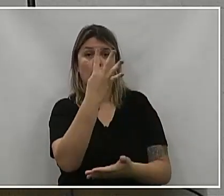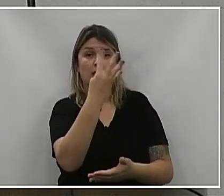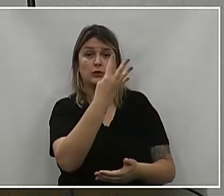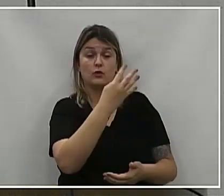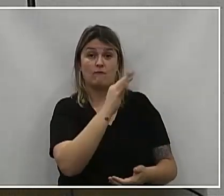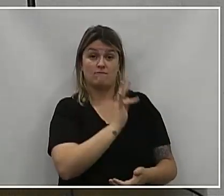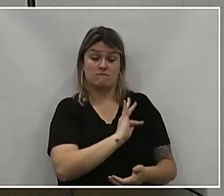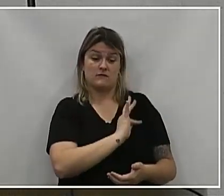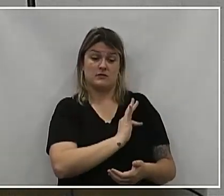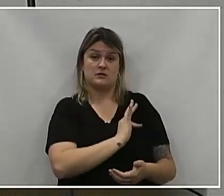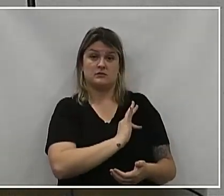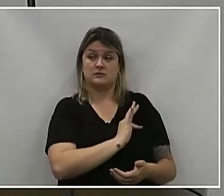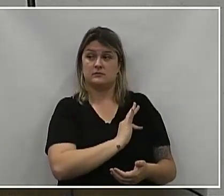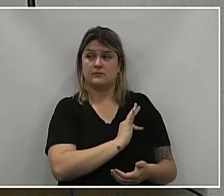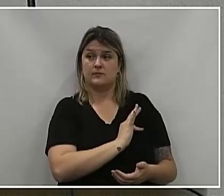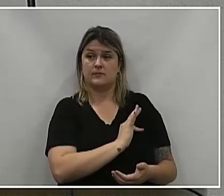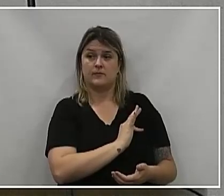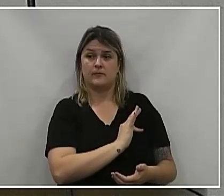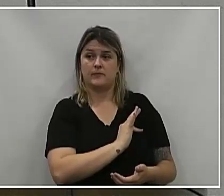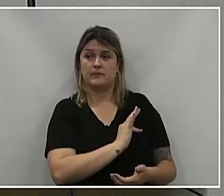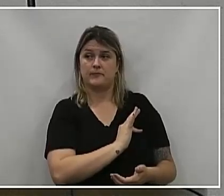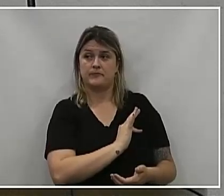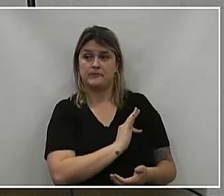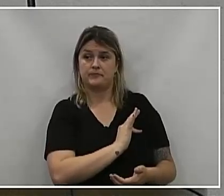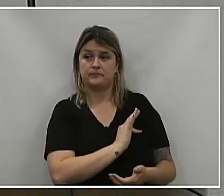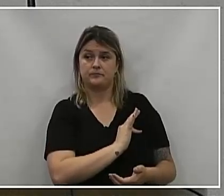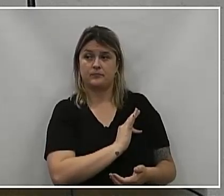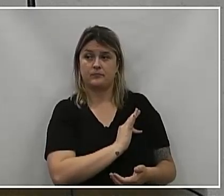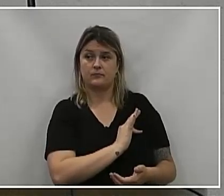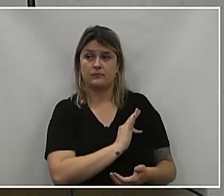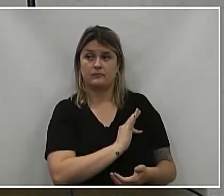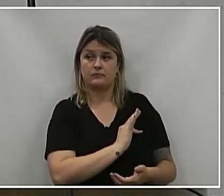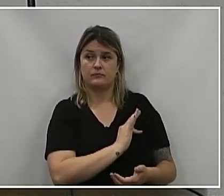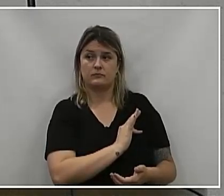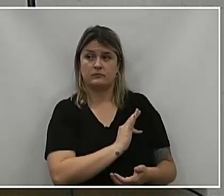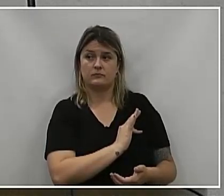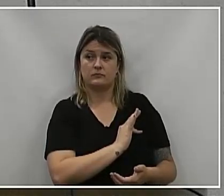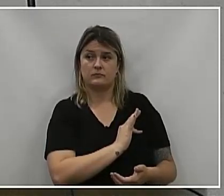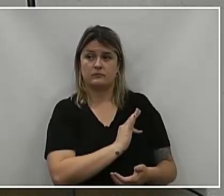fases Está tendo algum...